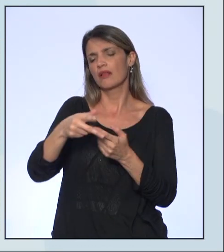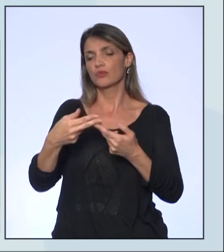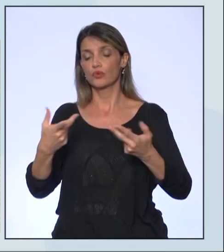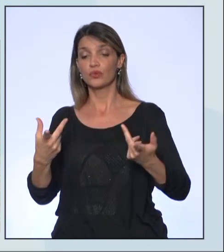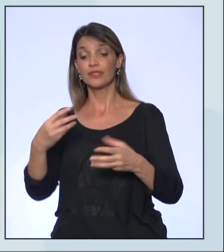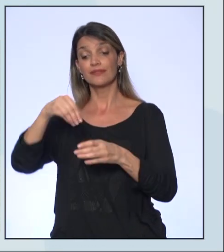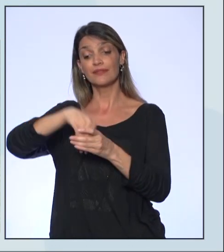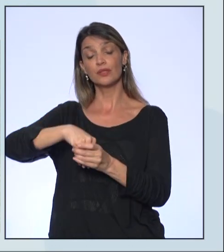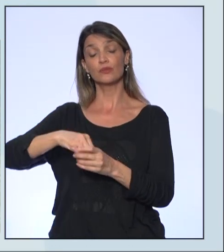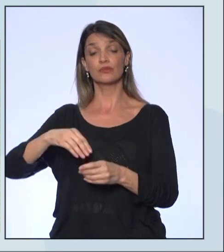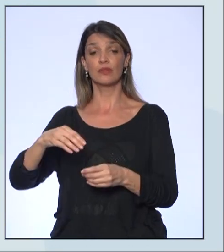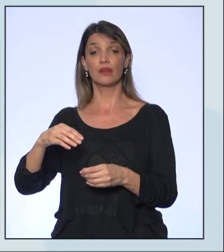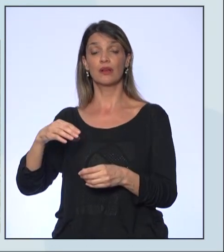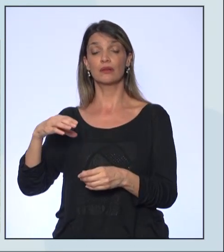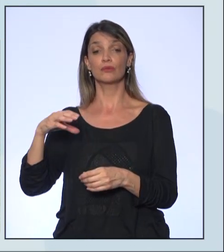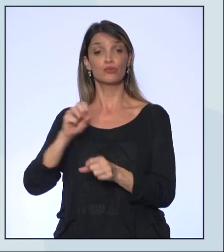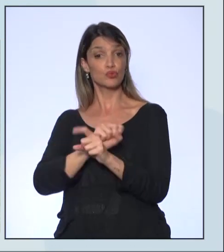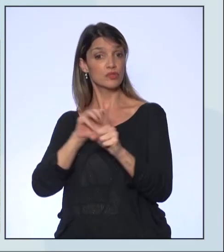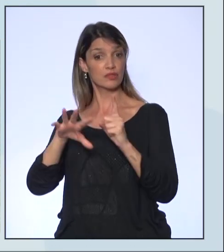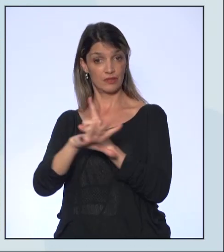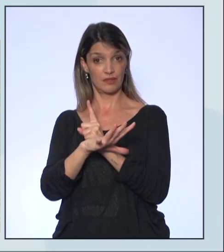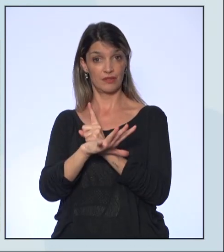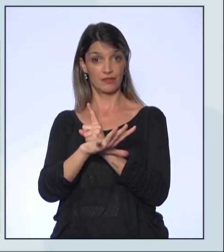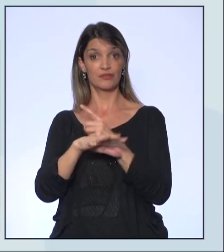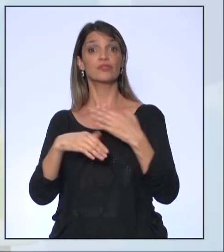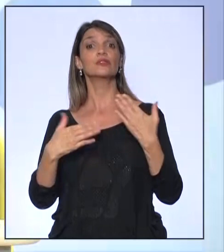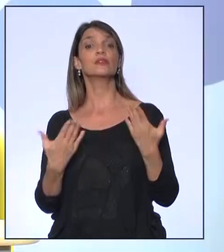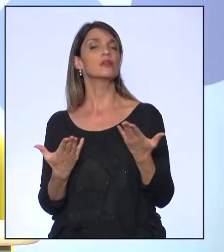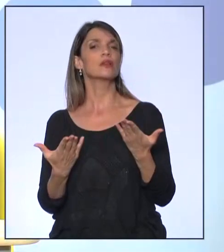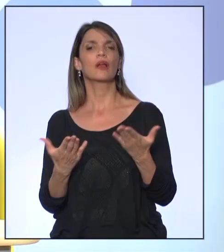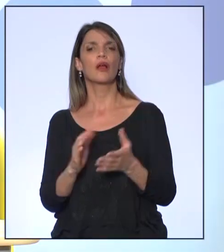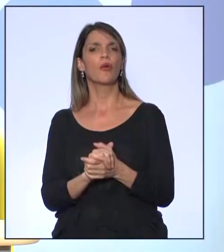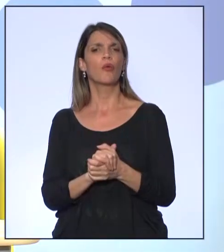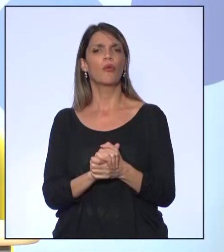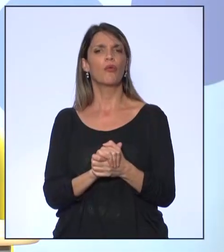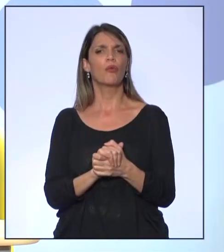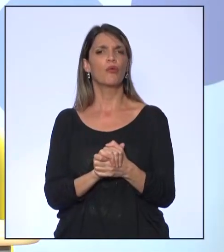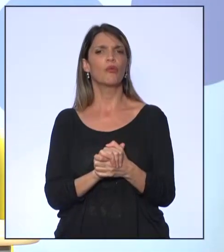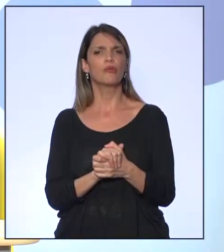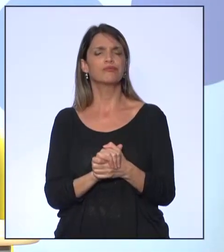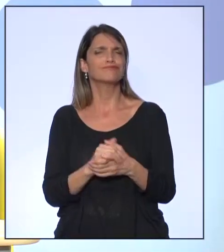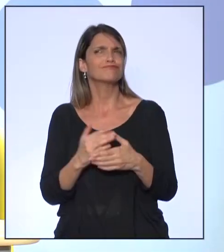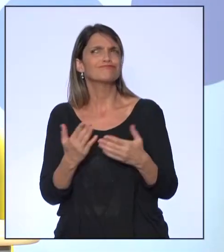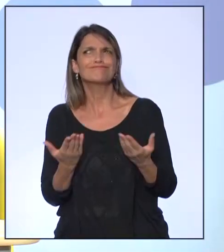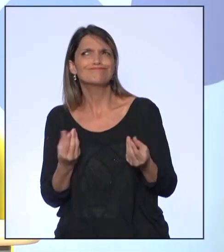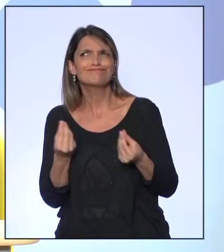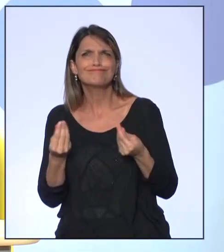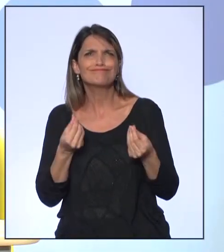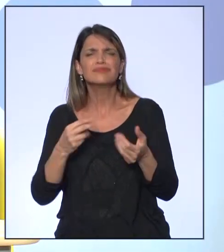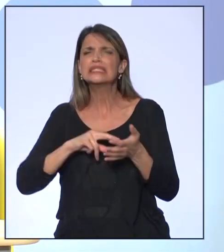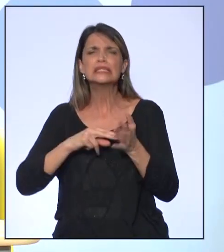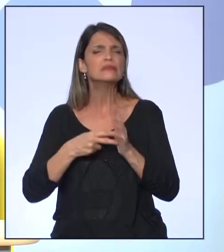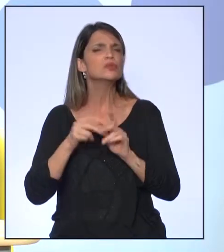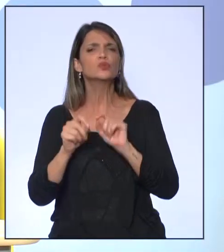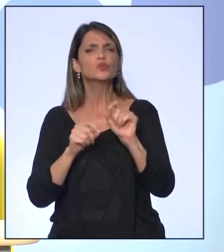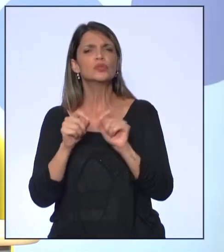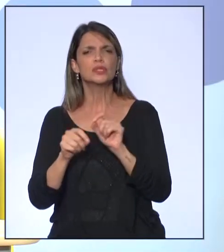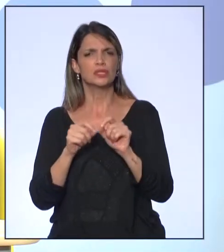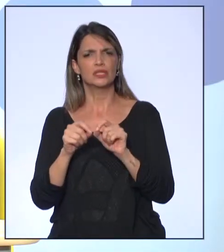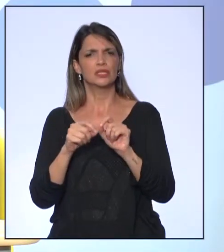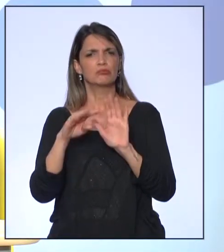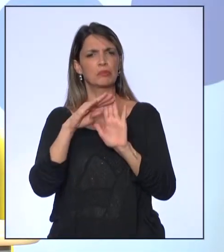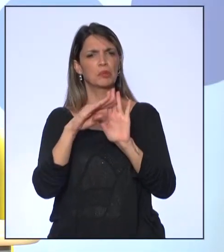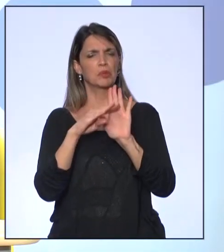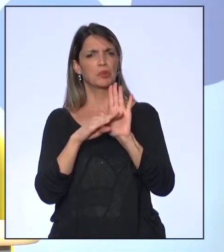certo? Então, vamos lá. Conjunto de conhecimentos, costumes e hábitos da arte, né? E outros